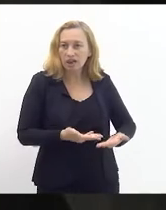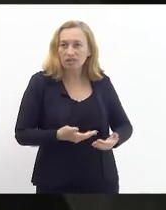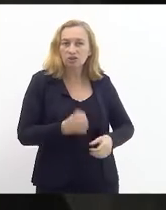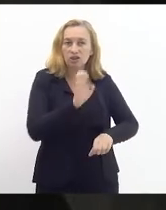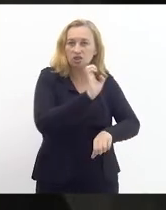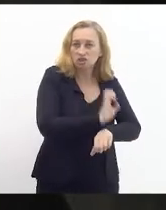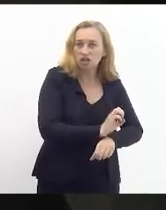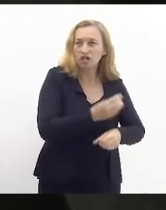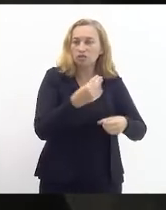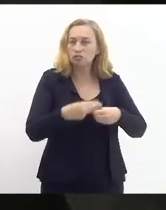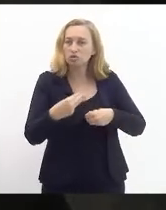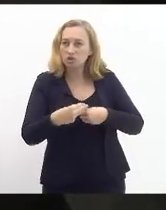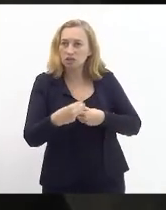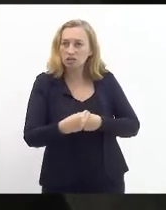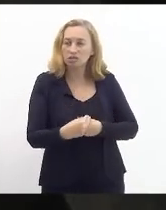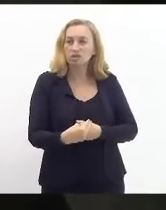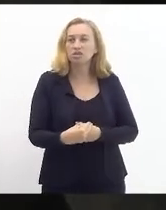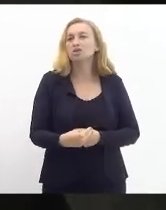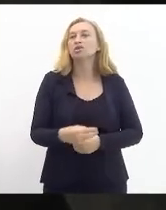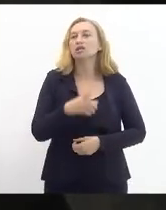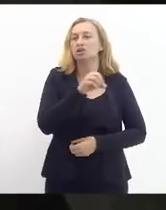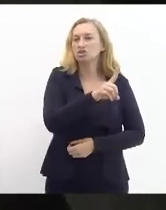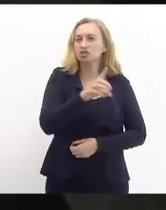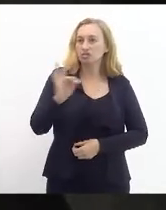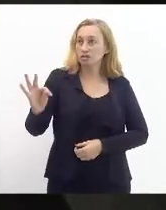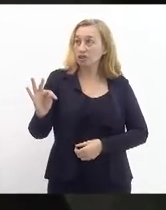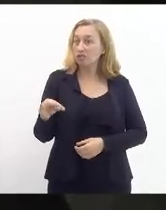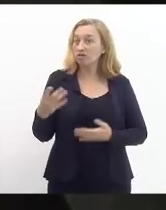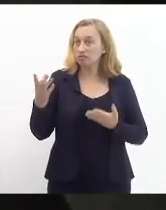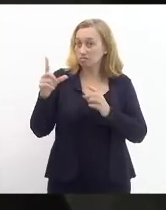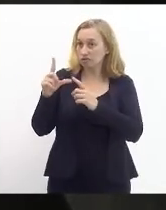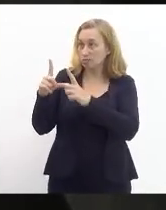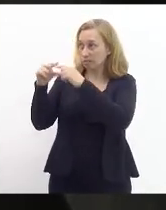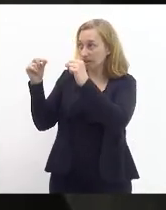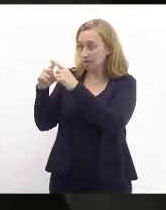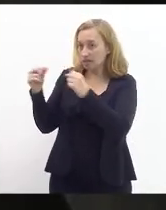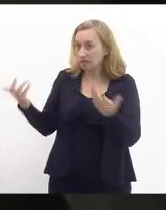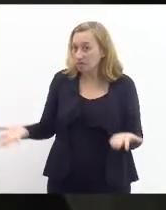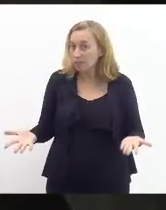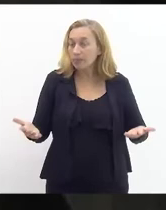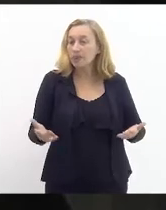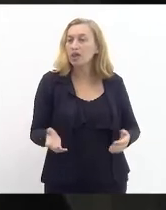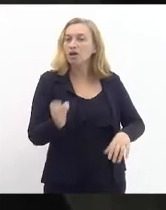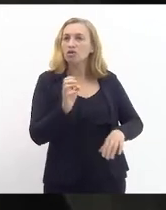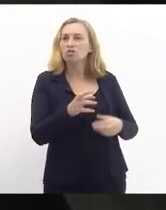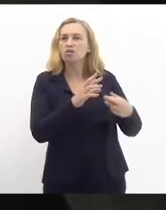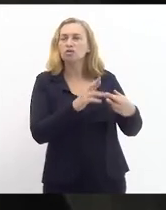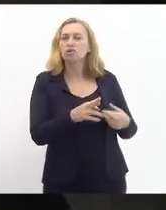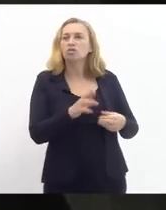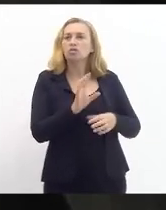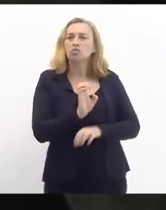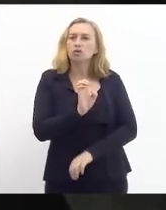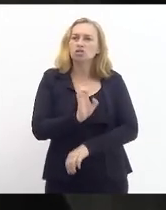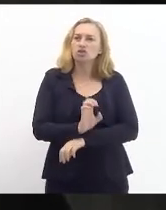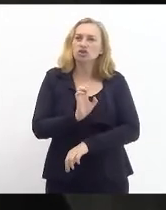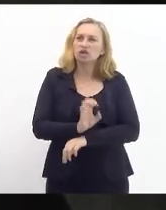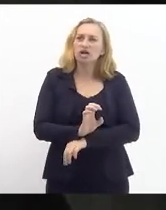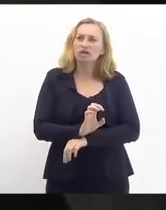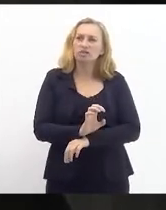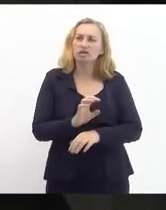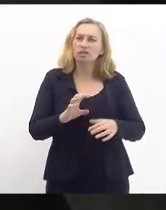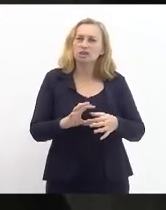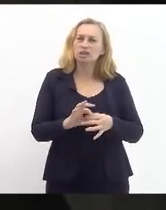municípios e também no caso de Brasília Distrito Federal fora Então veja só o estado se livrou de muitas escolas de ensino fundamental